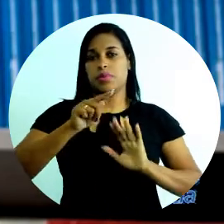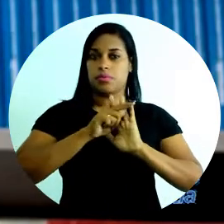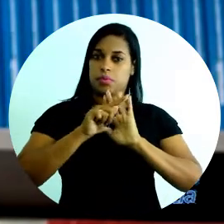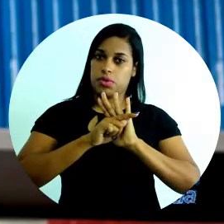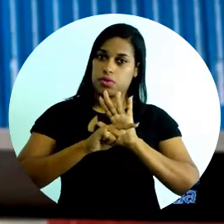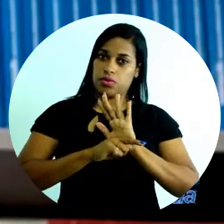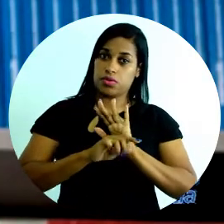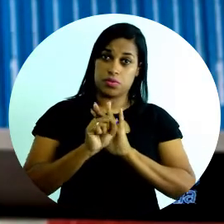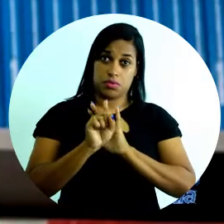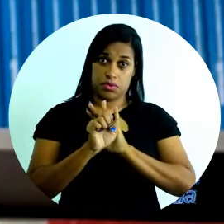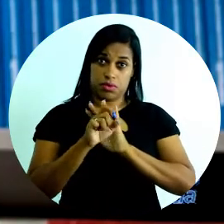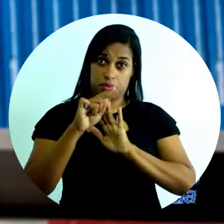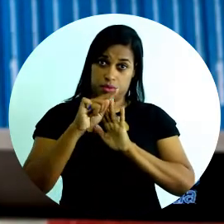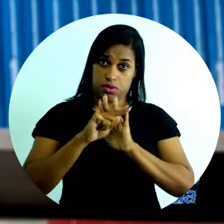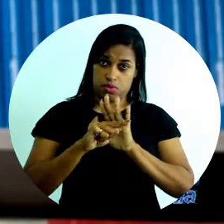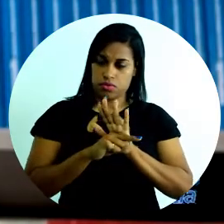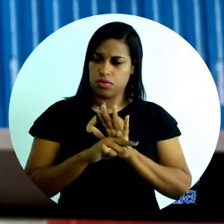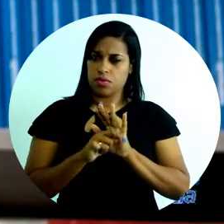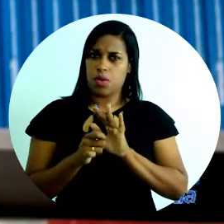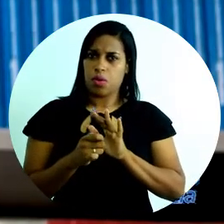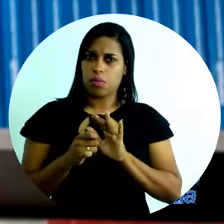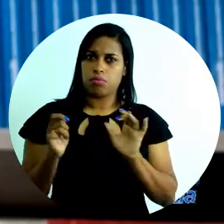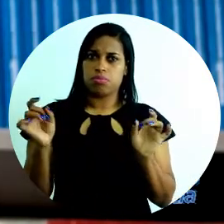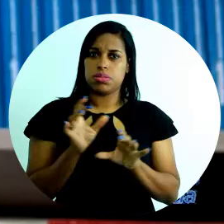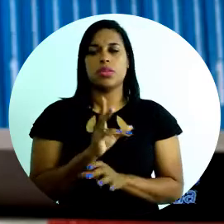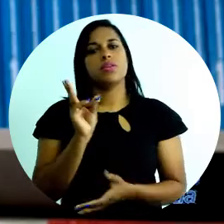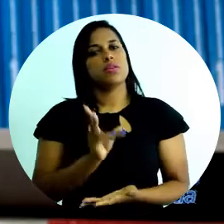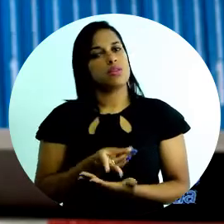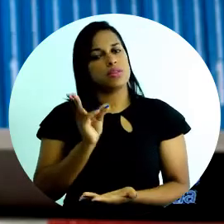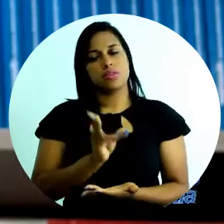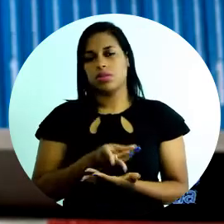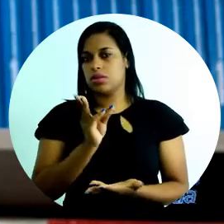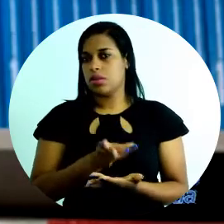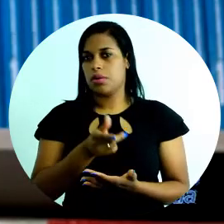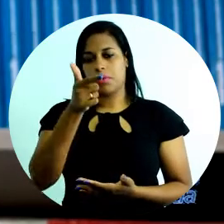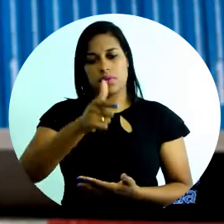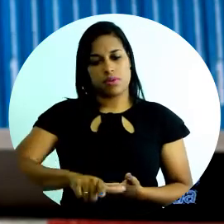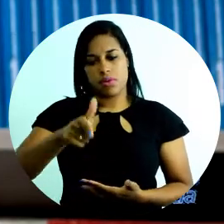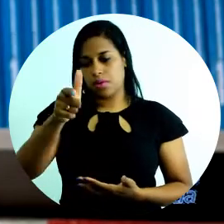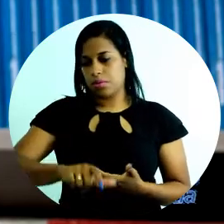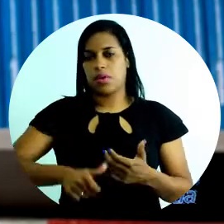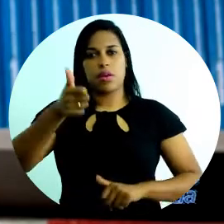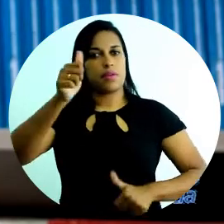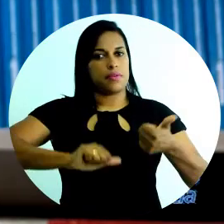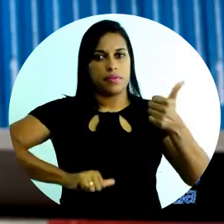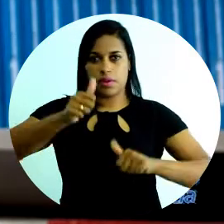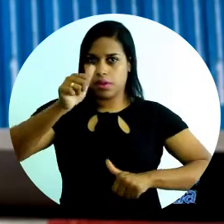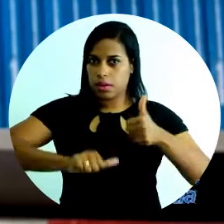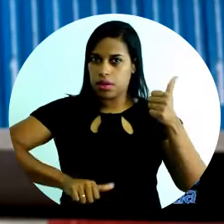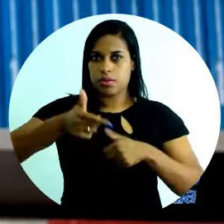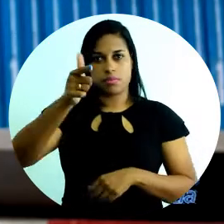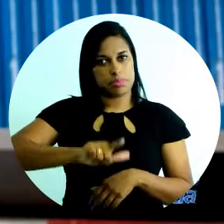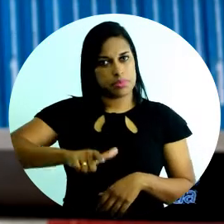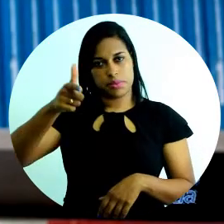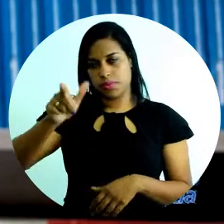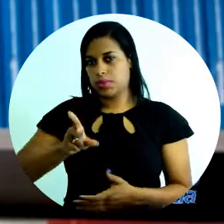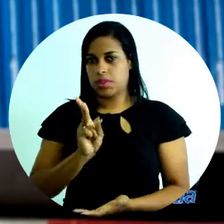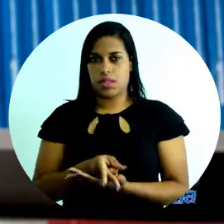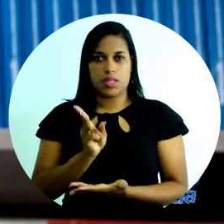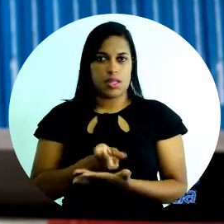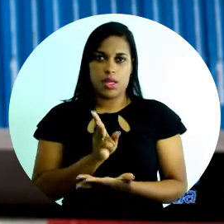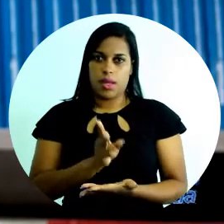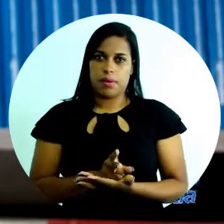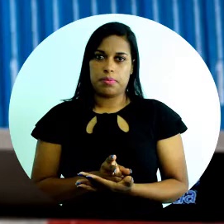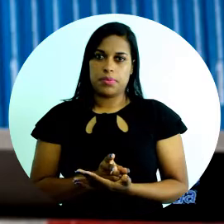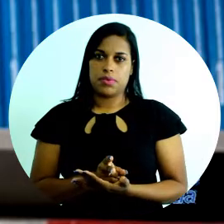que ele é um projeto. Se ele é um projeto, ele é algo inacabado, é algo que precisa estar sempre sendo reavaliado, sempre ser reconstruído,